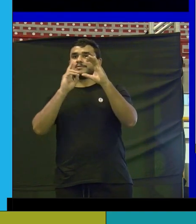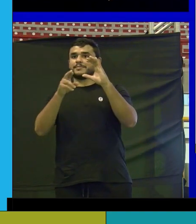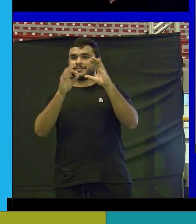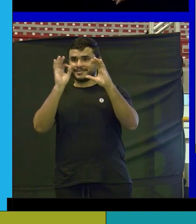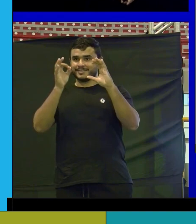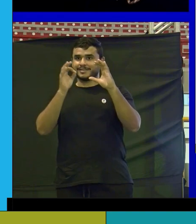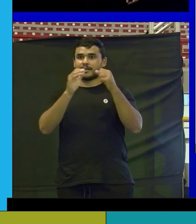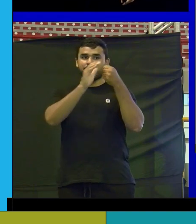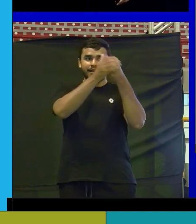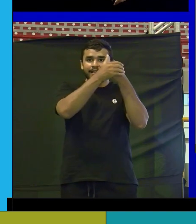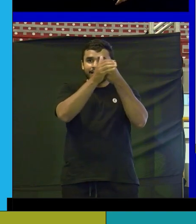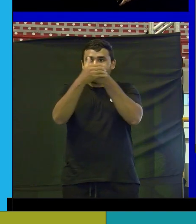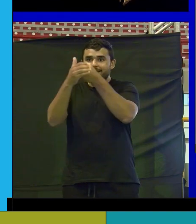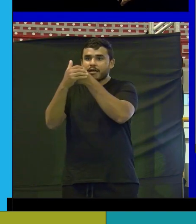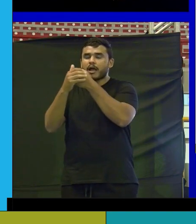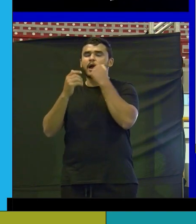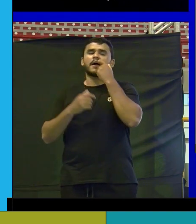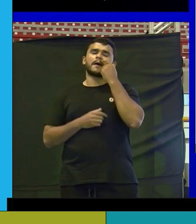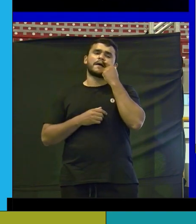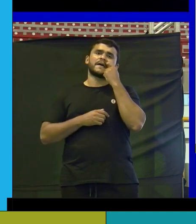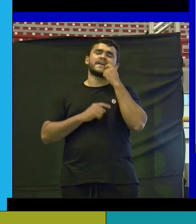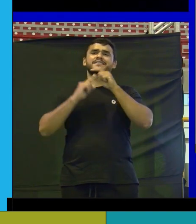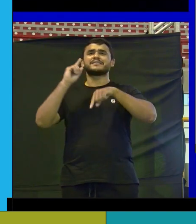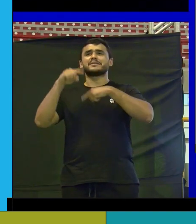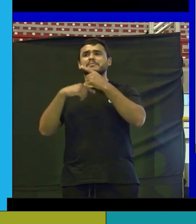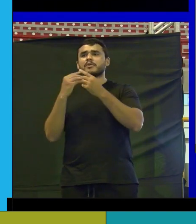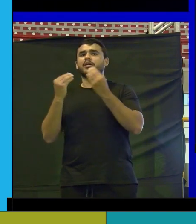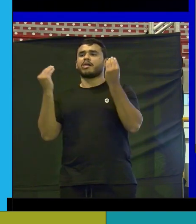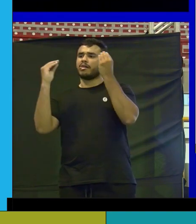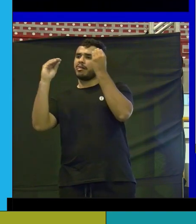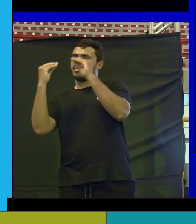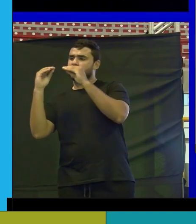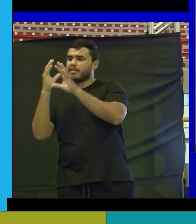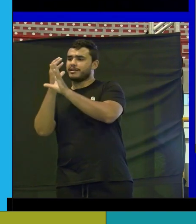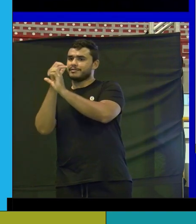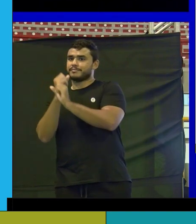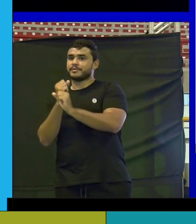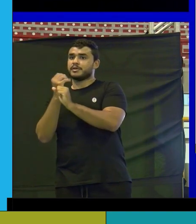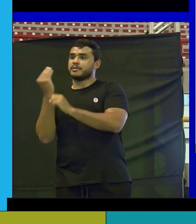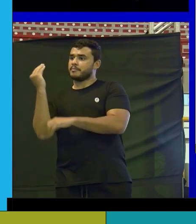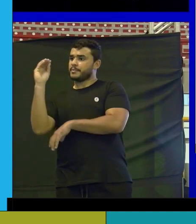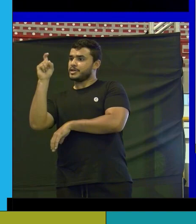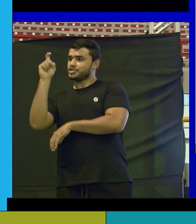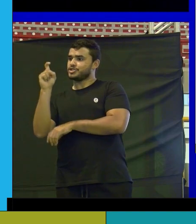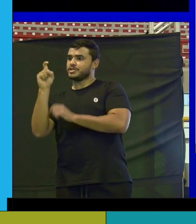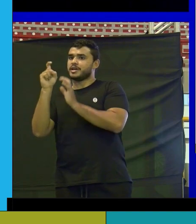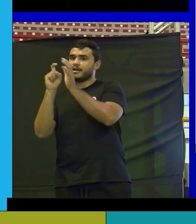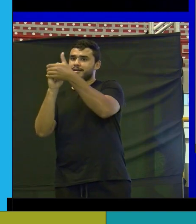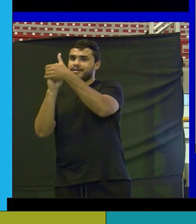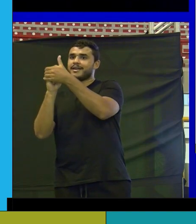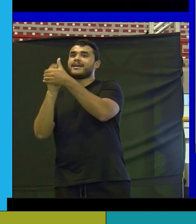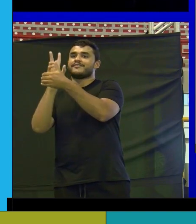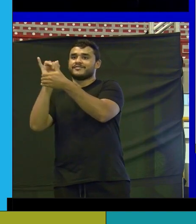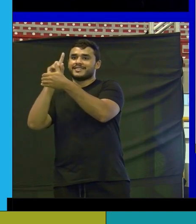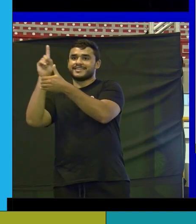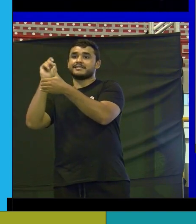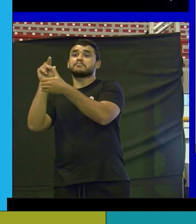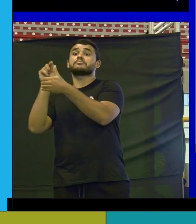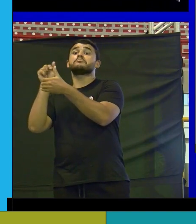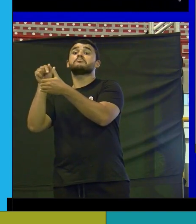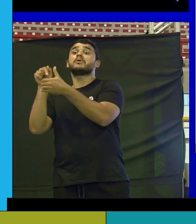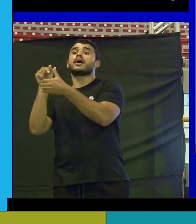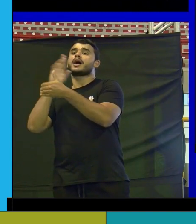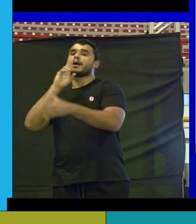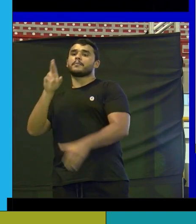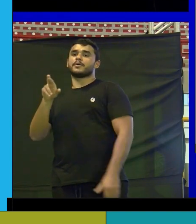colocar 2013. Tudo bem, dá certo, você vai encontrar a resposta correta. Mas pessoal,